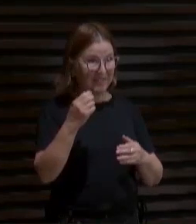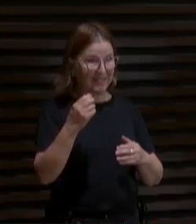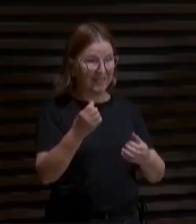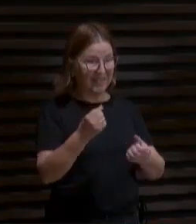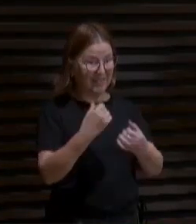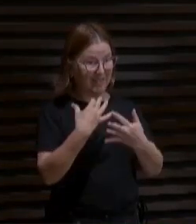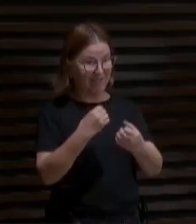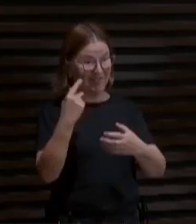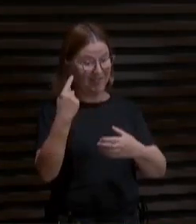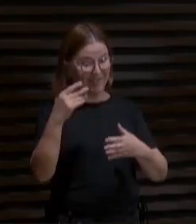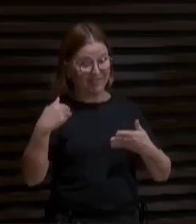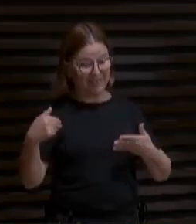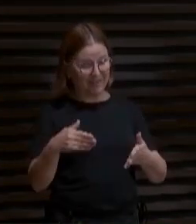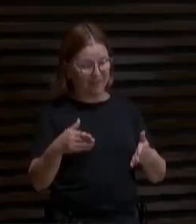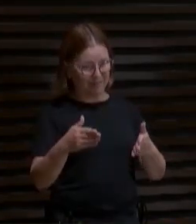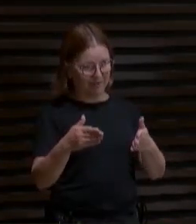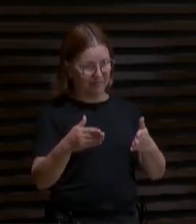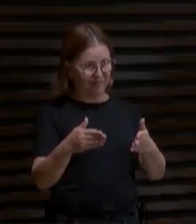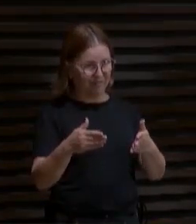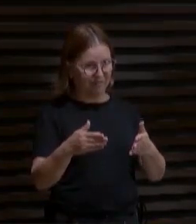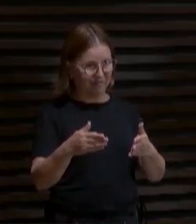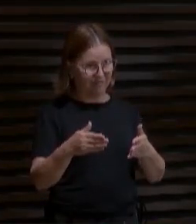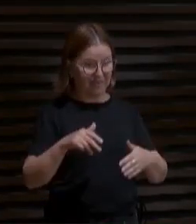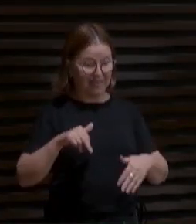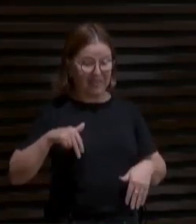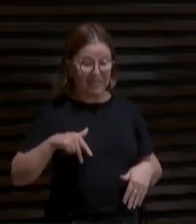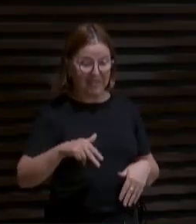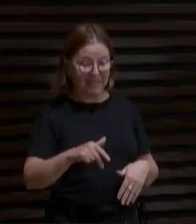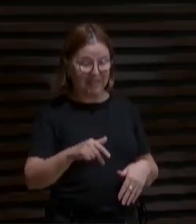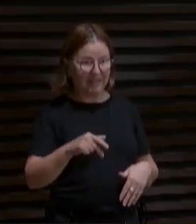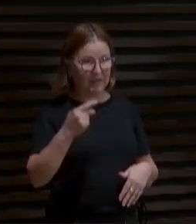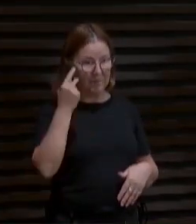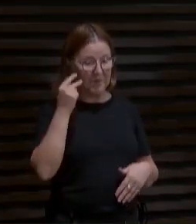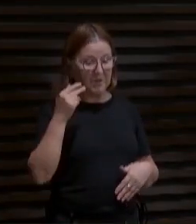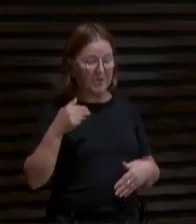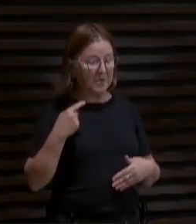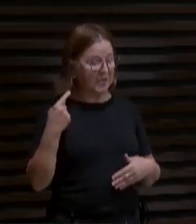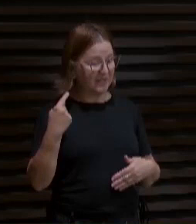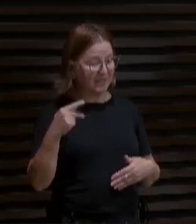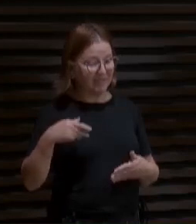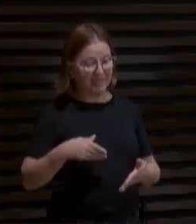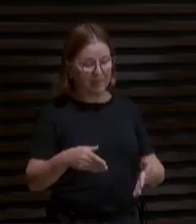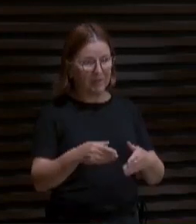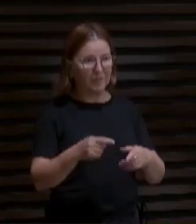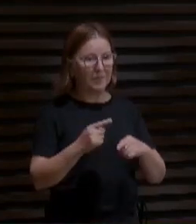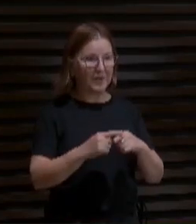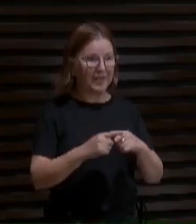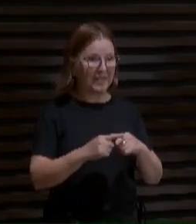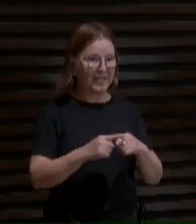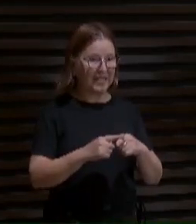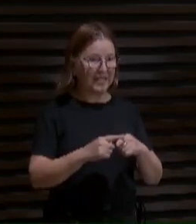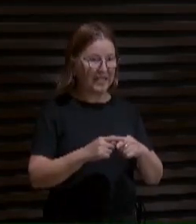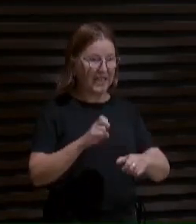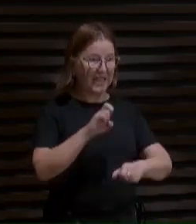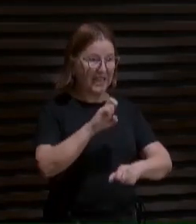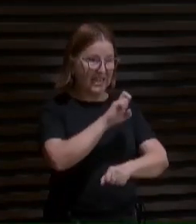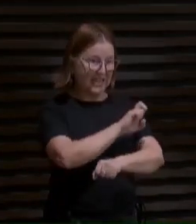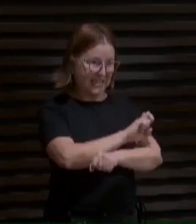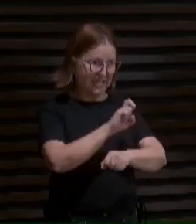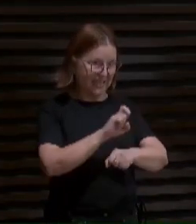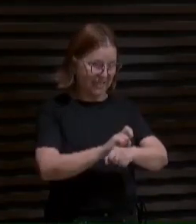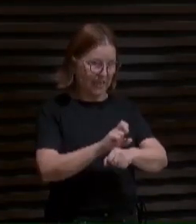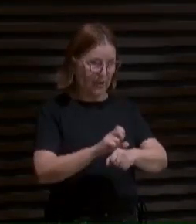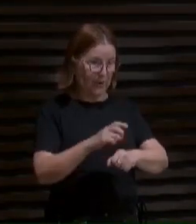seus caminhos e andemos pelas suas veredas, porque de Sião sairá a lei e a palavra